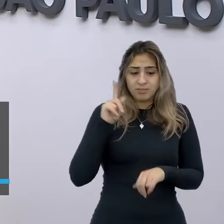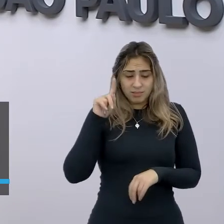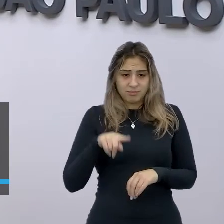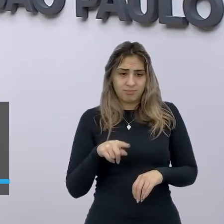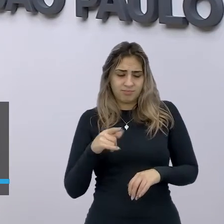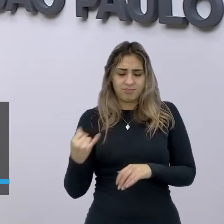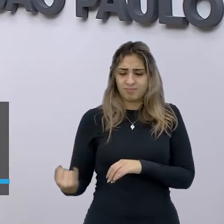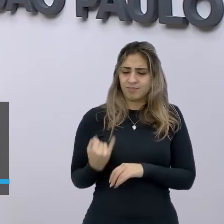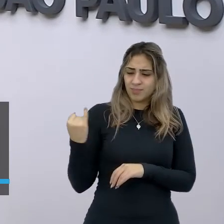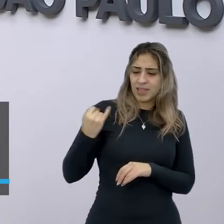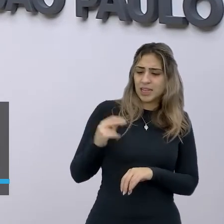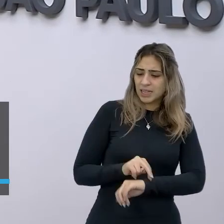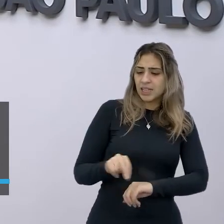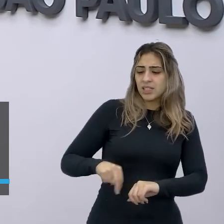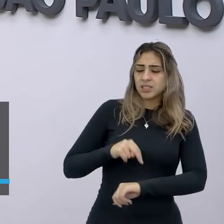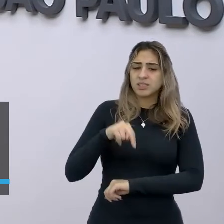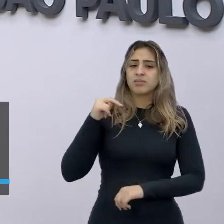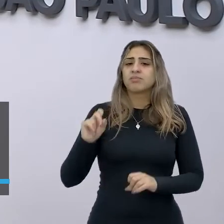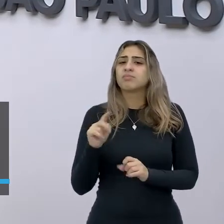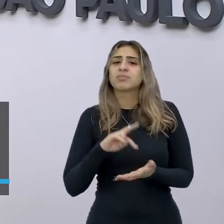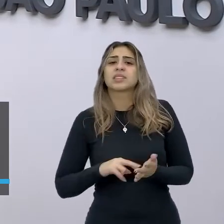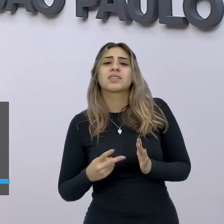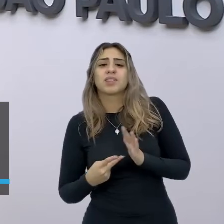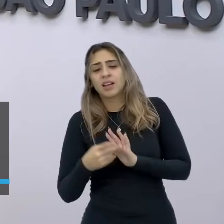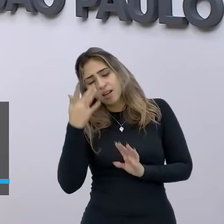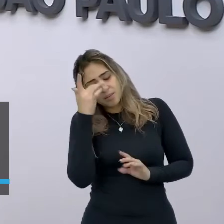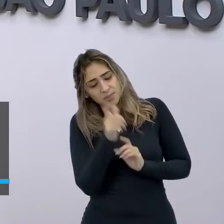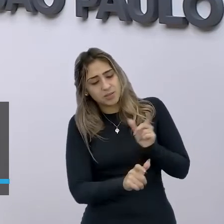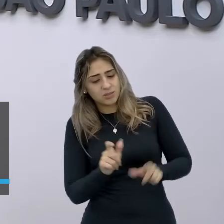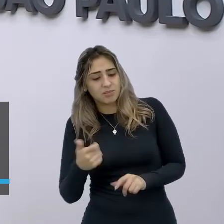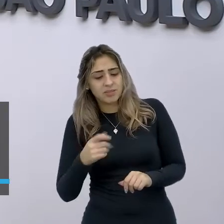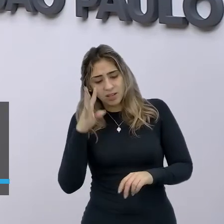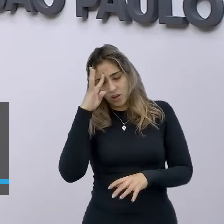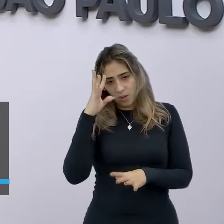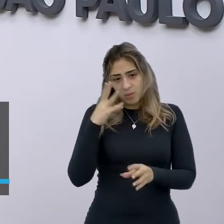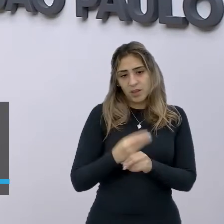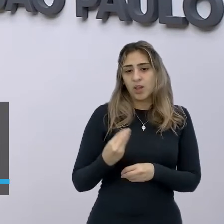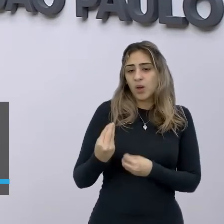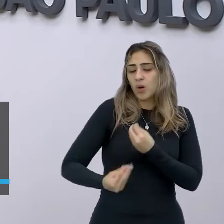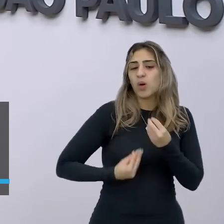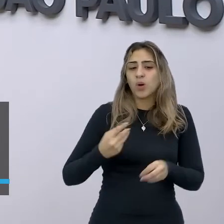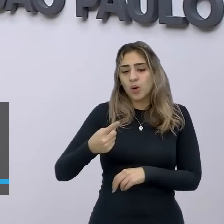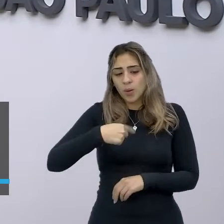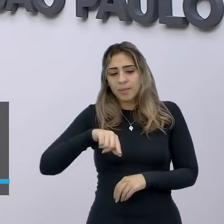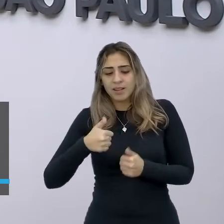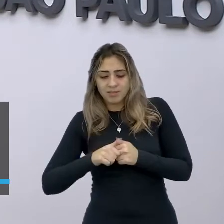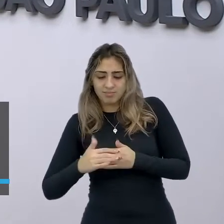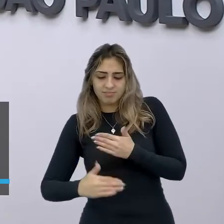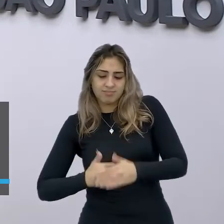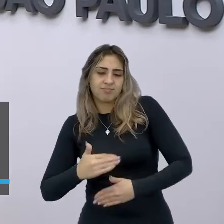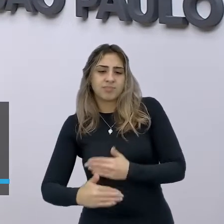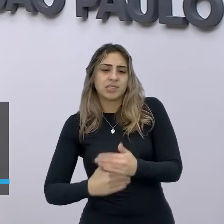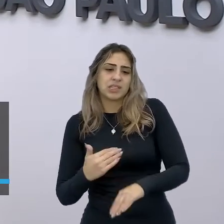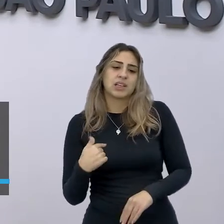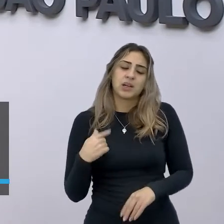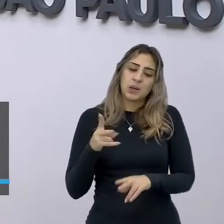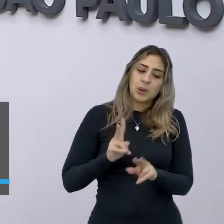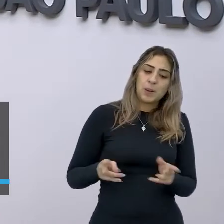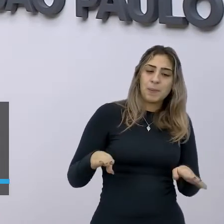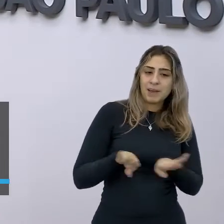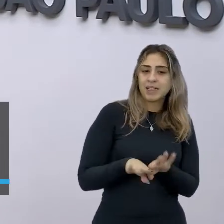espírito nacional, né? Ou seja, as pessoas têm que se compreender como se elas integrassem uma